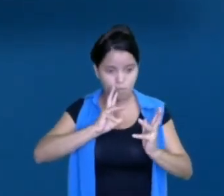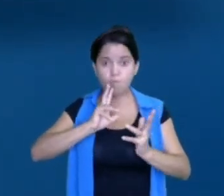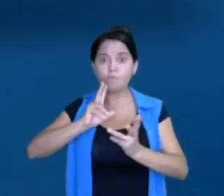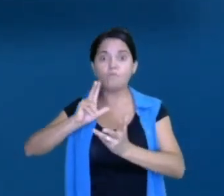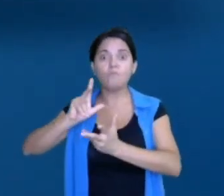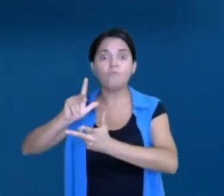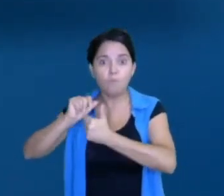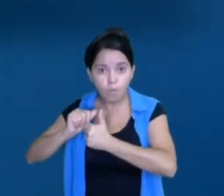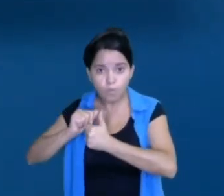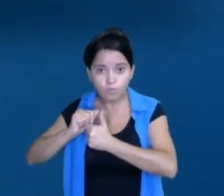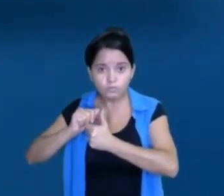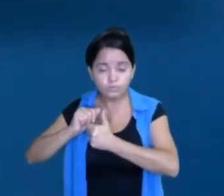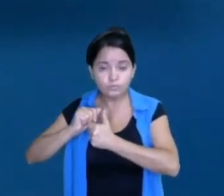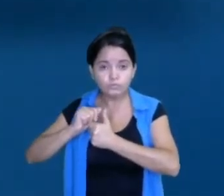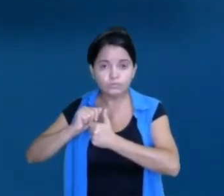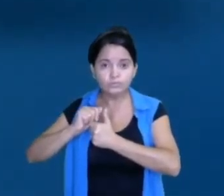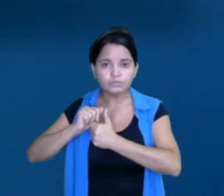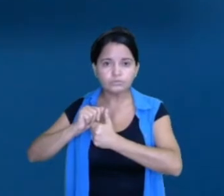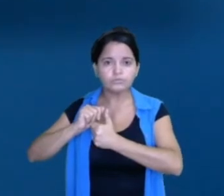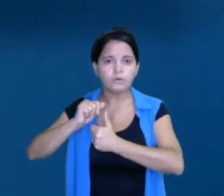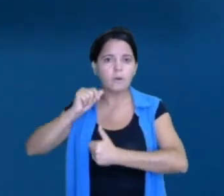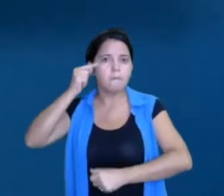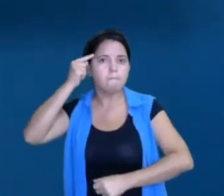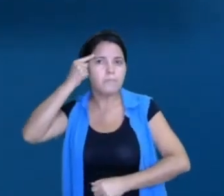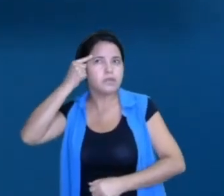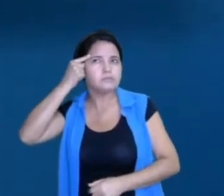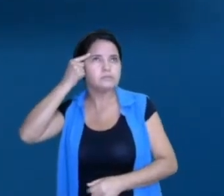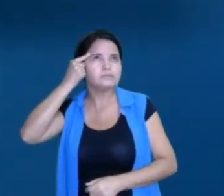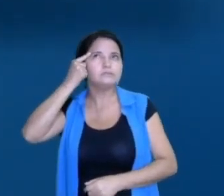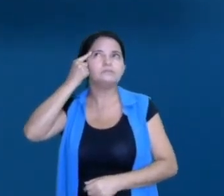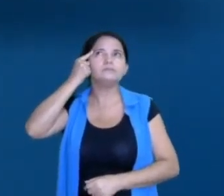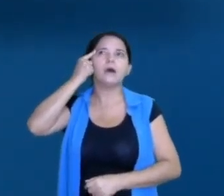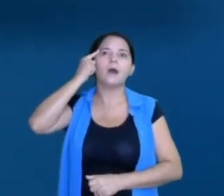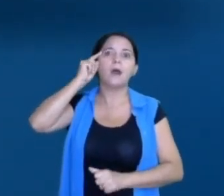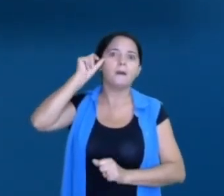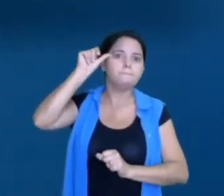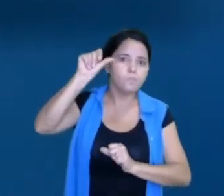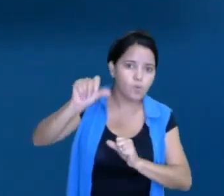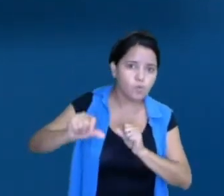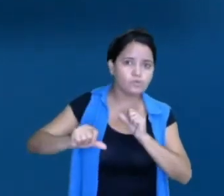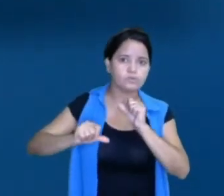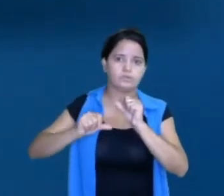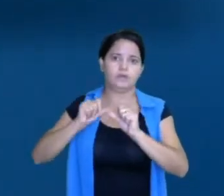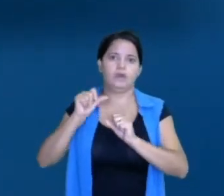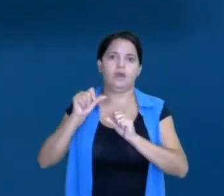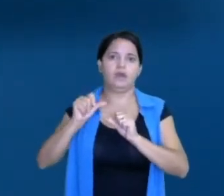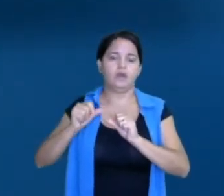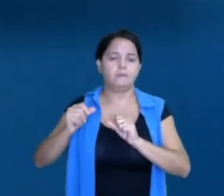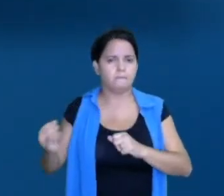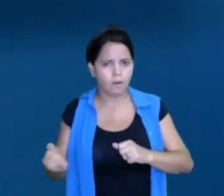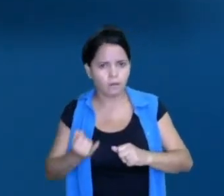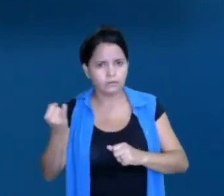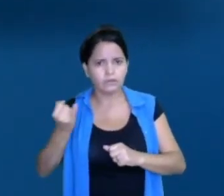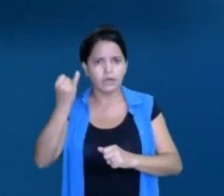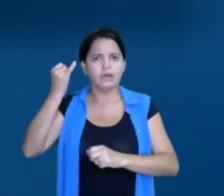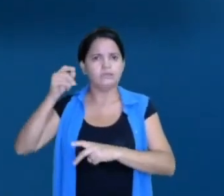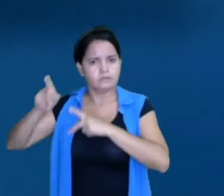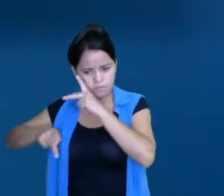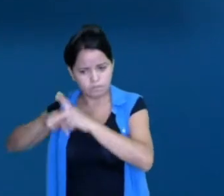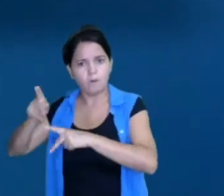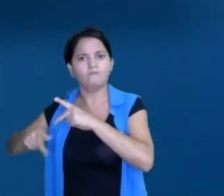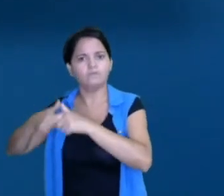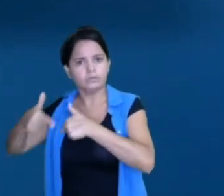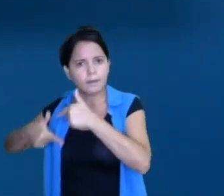tivesse uma outra ideia, né? Tivesse um outro olhar sobre a importância do trabalhador. Vamos para outro